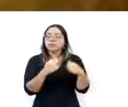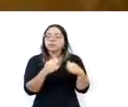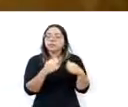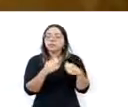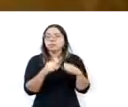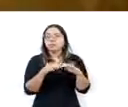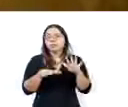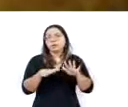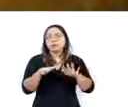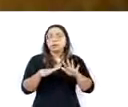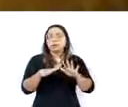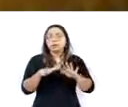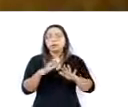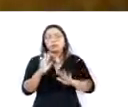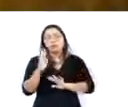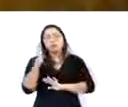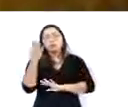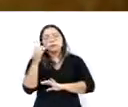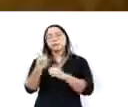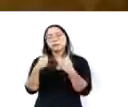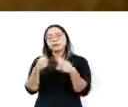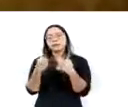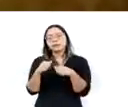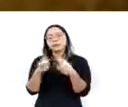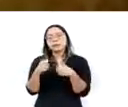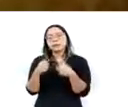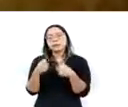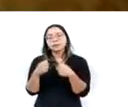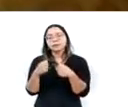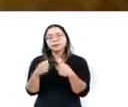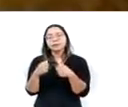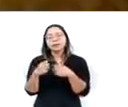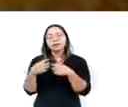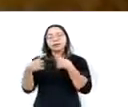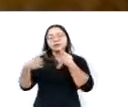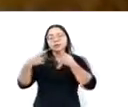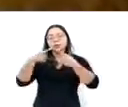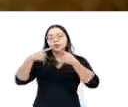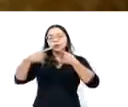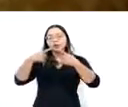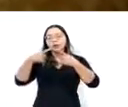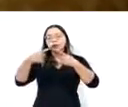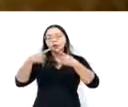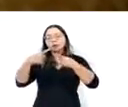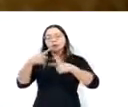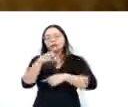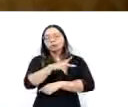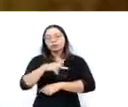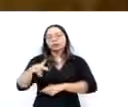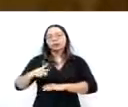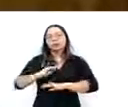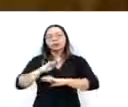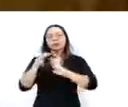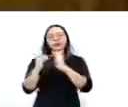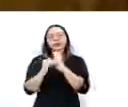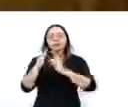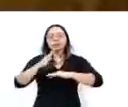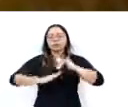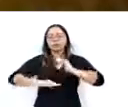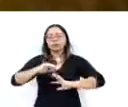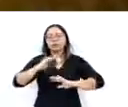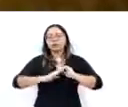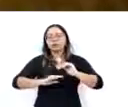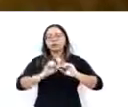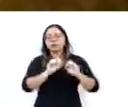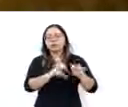iremos estar aí dialogando com os professores e todos os profissionais da educação para que ele seja um